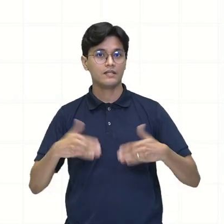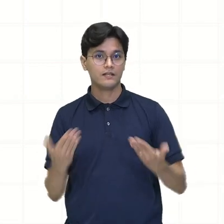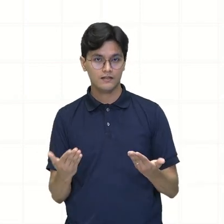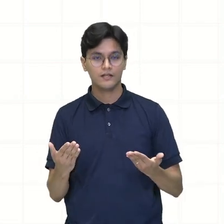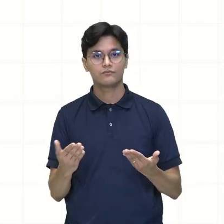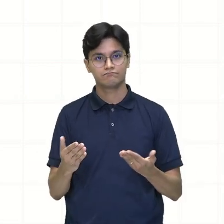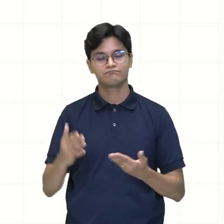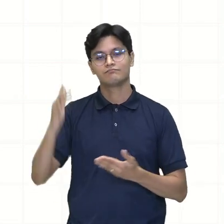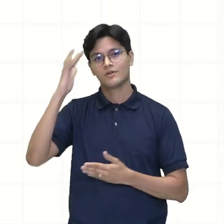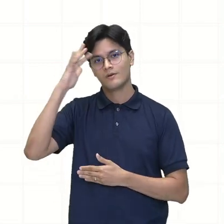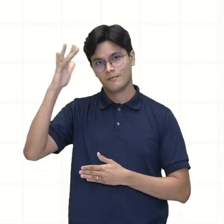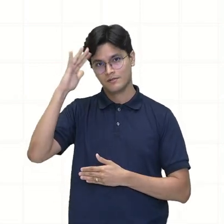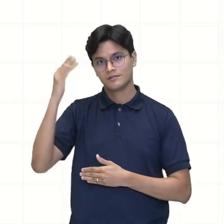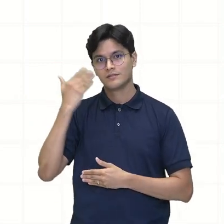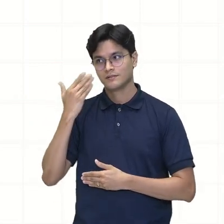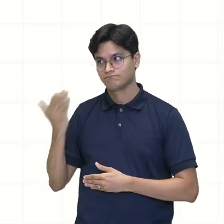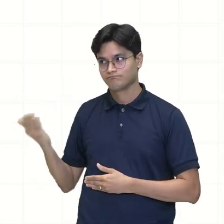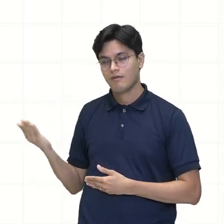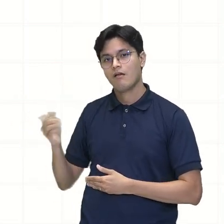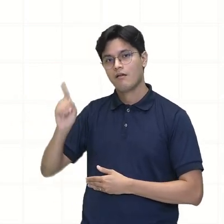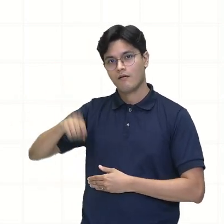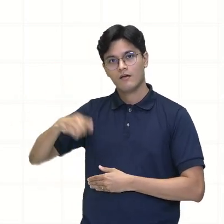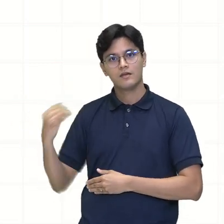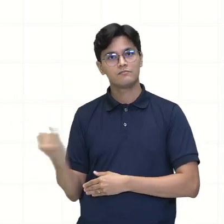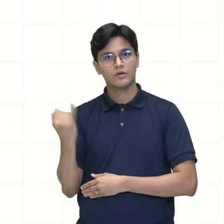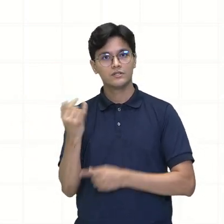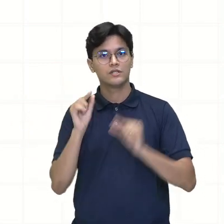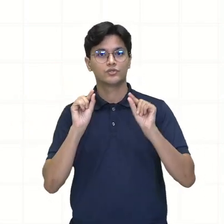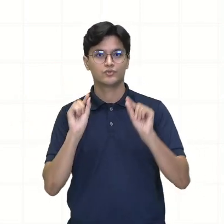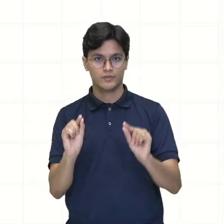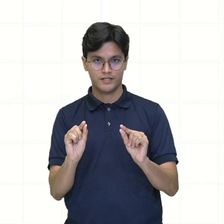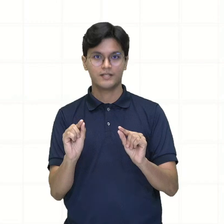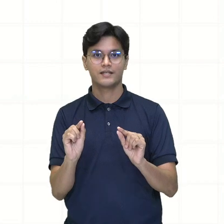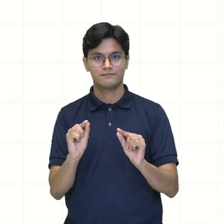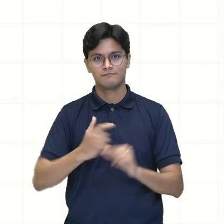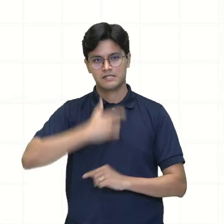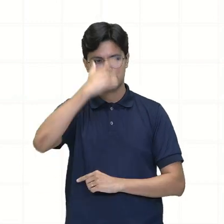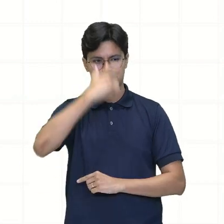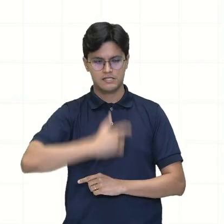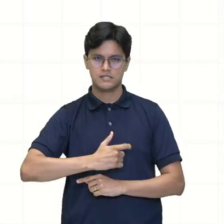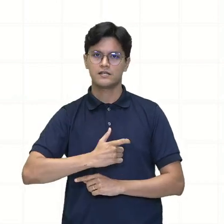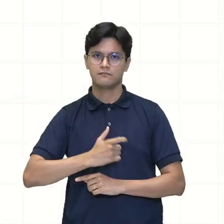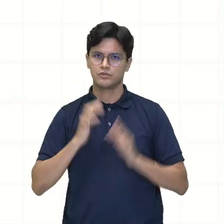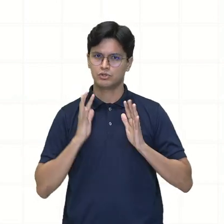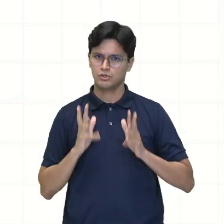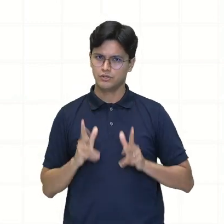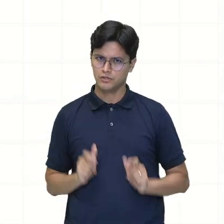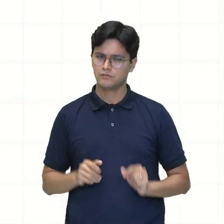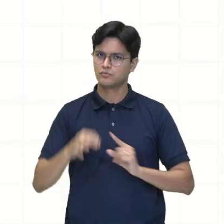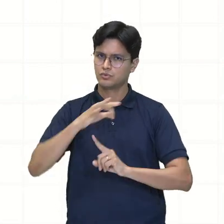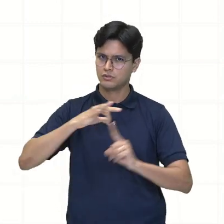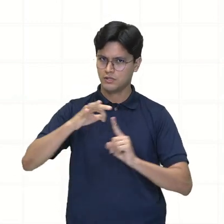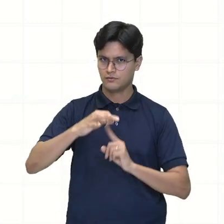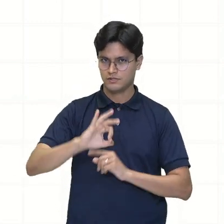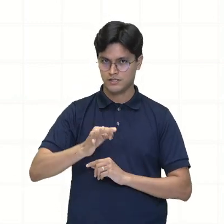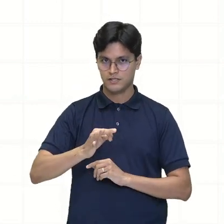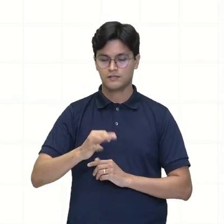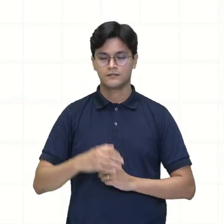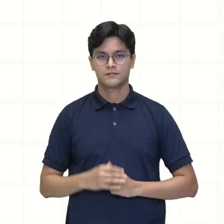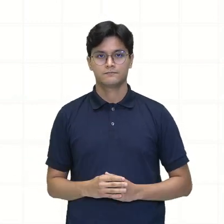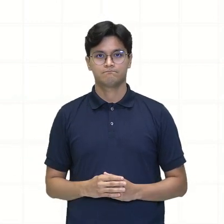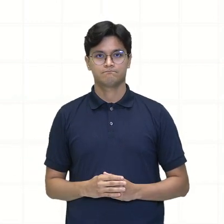pensamento, é fundamental ser divino, certo? Ser santo, de acordo com esse pensamento. A